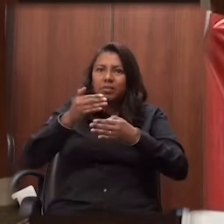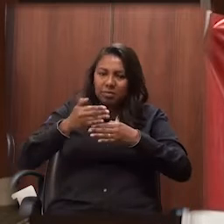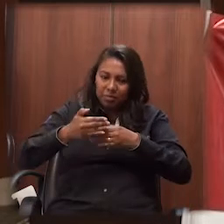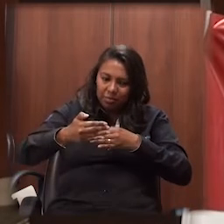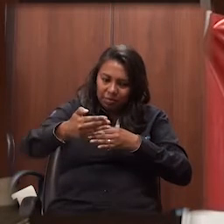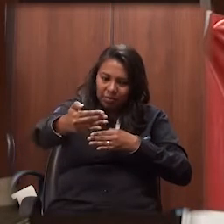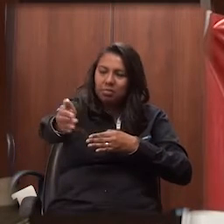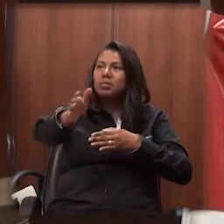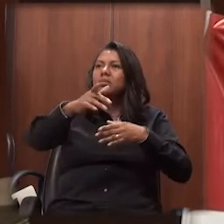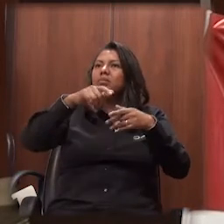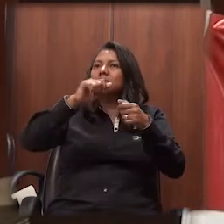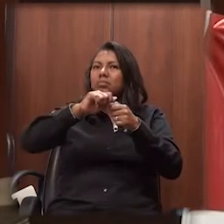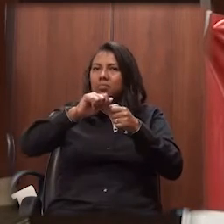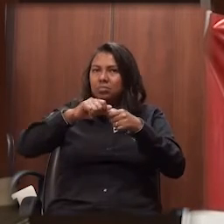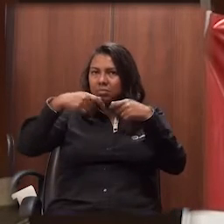feito.